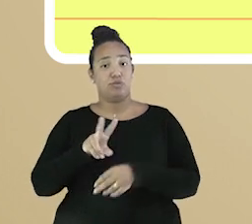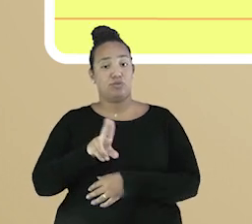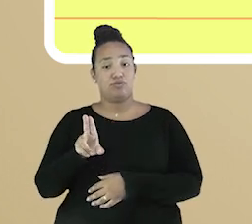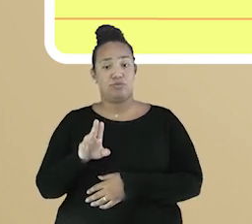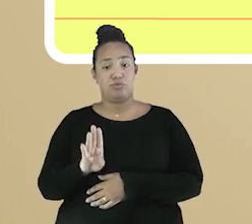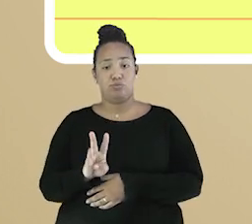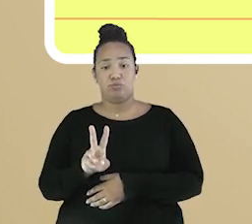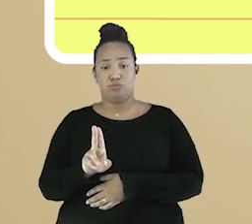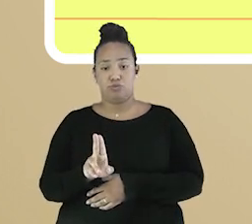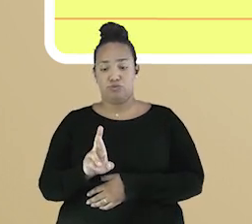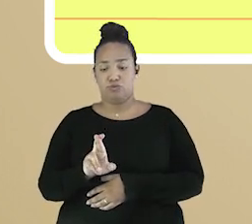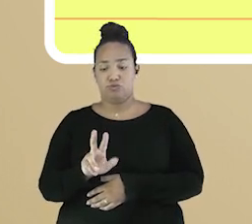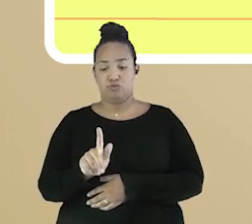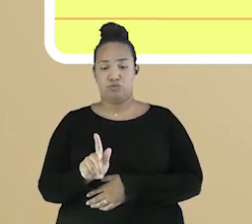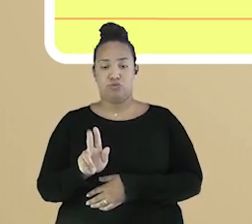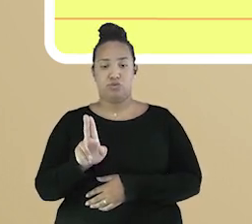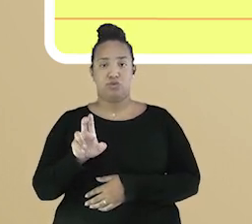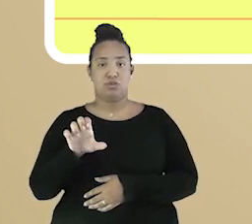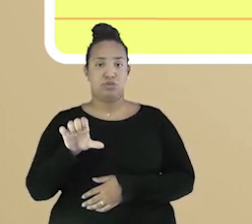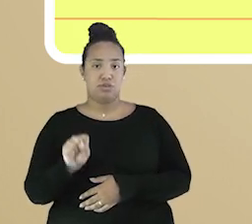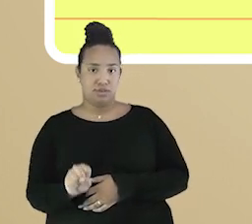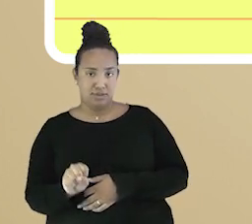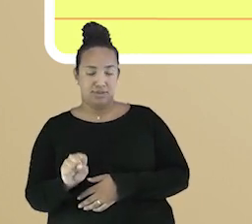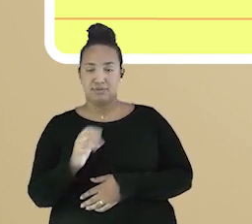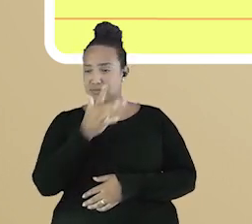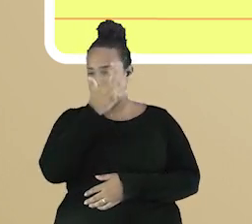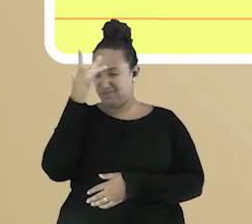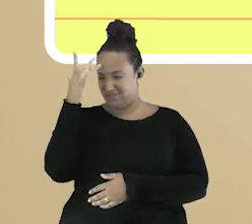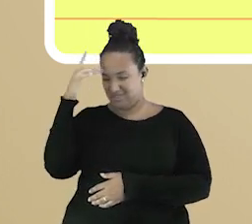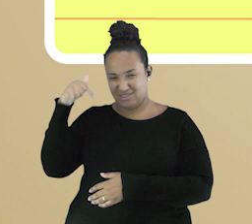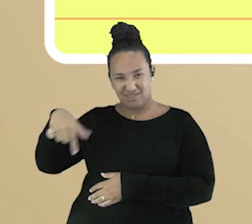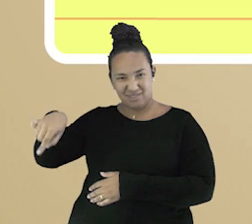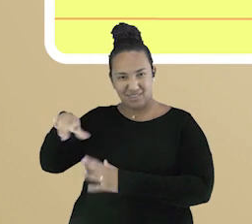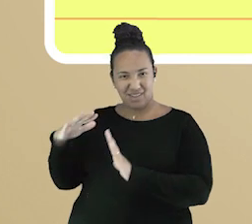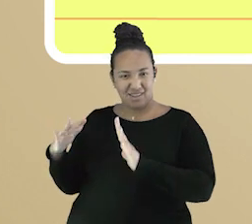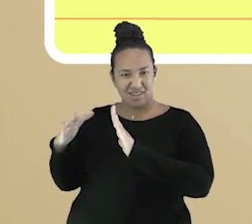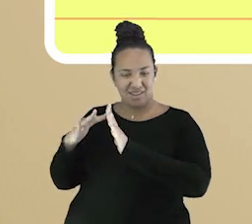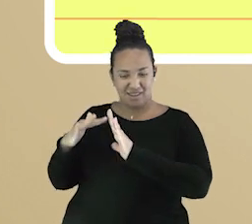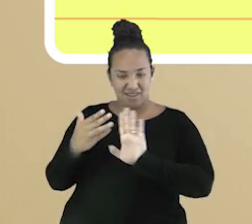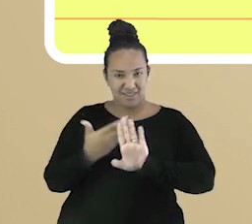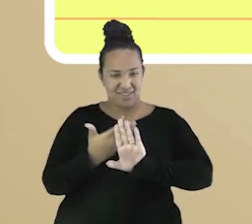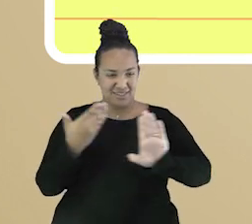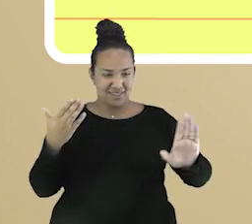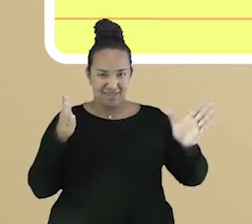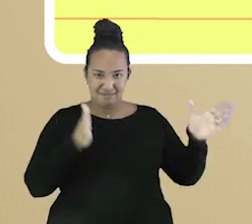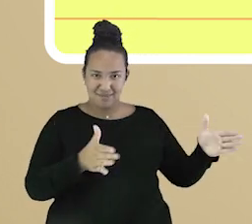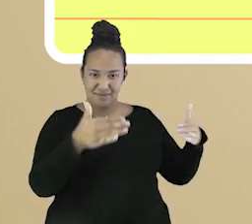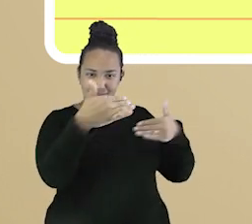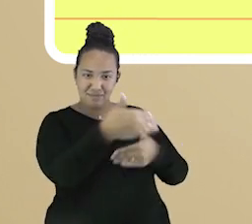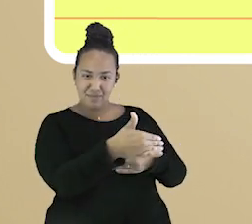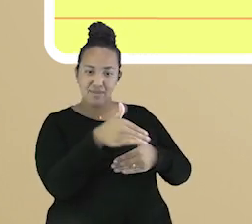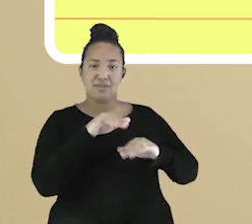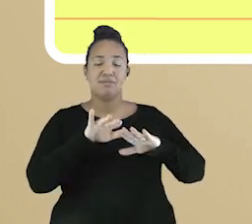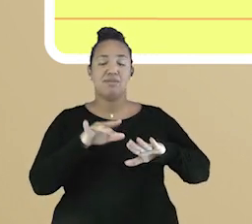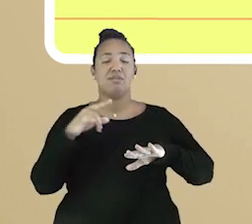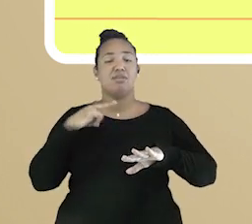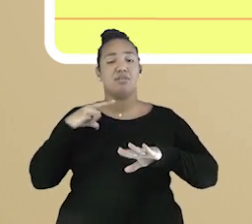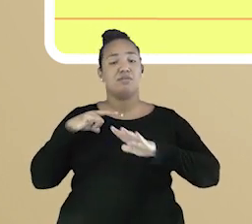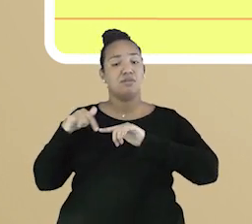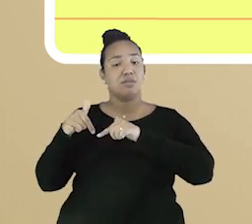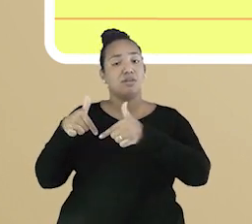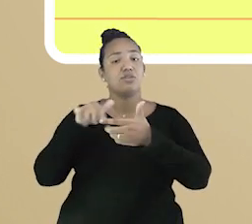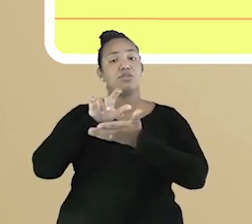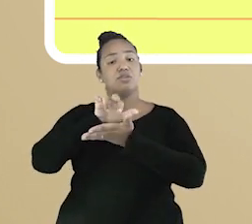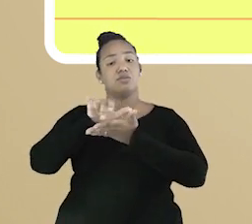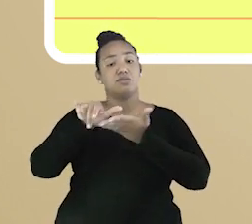burguês. Nessa época, denominava quem morava nos burgos. Com o crescimento desses burgos, outras atividades foram